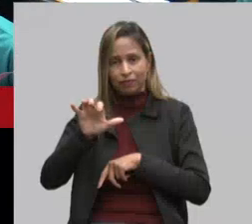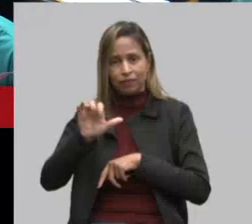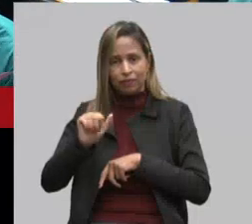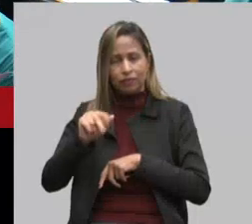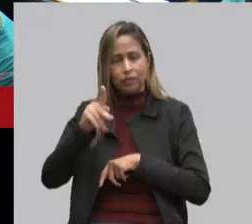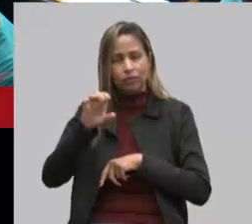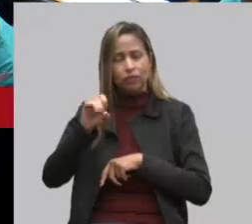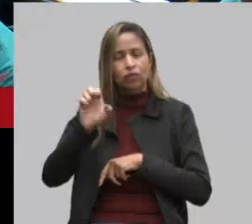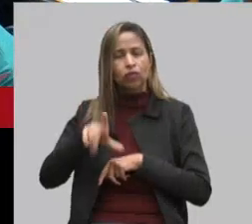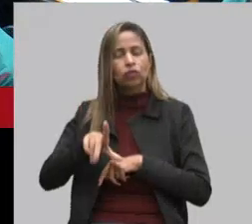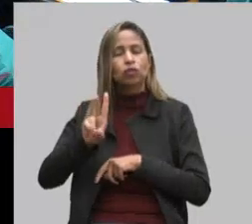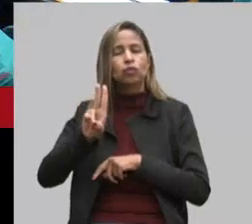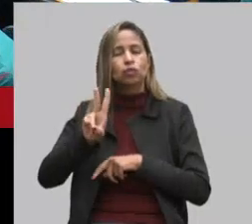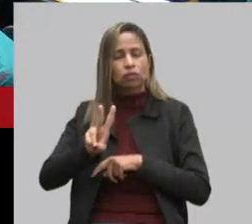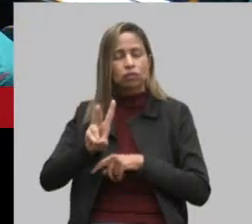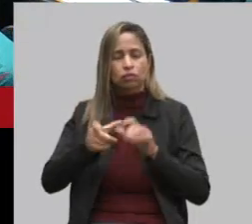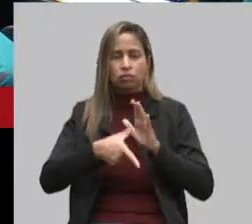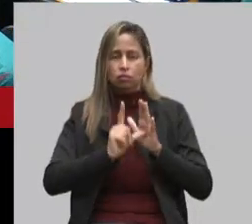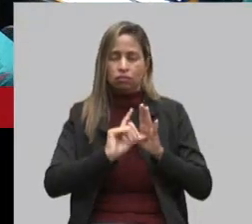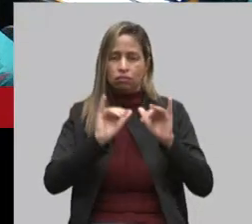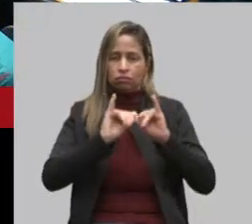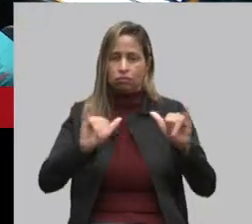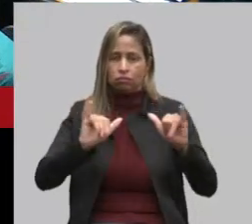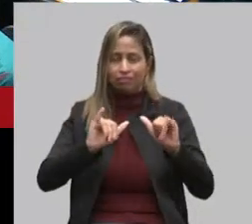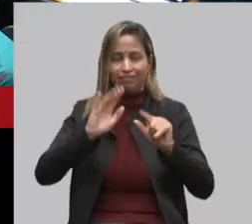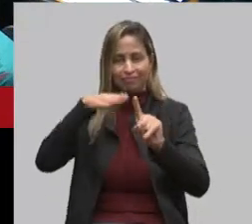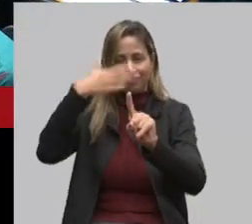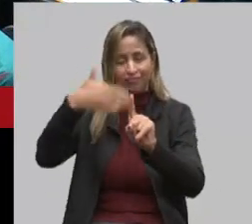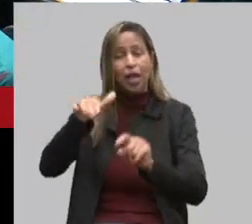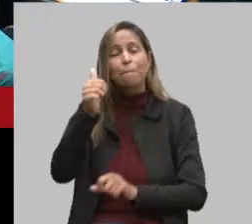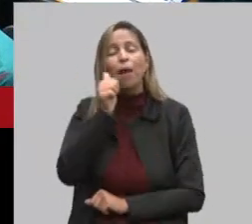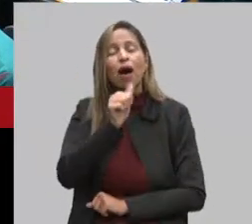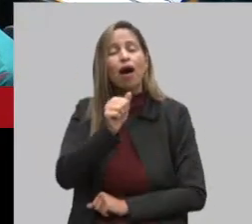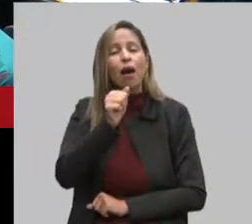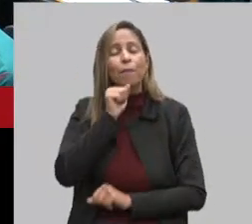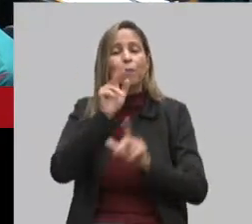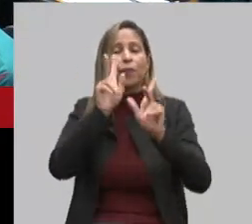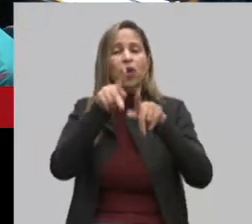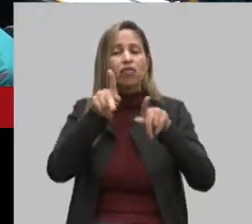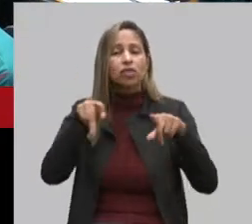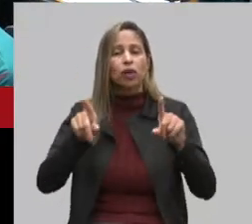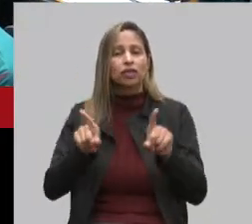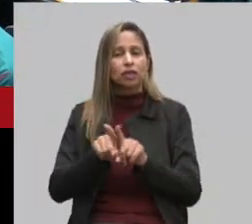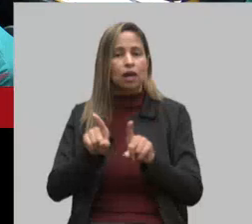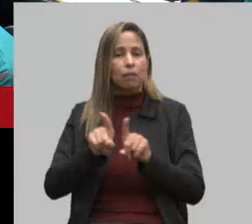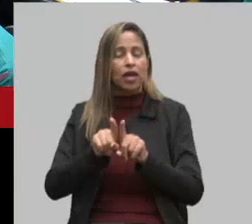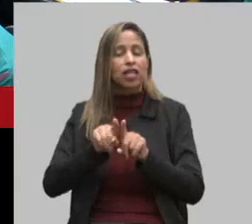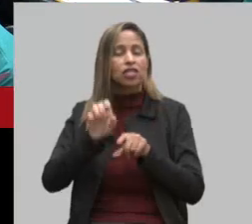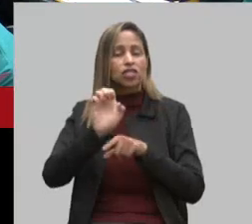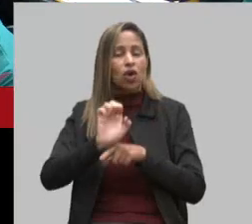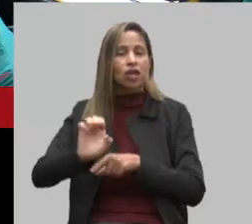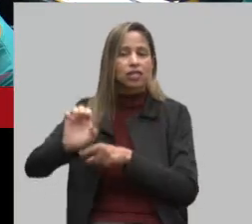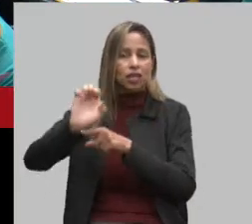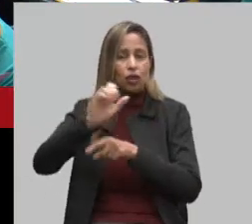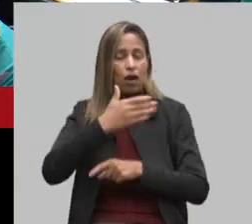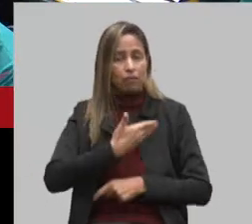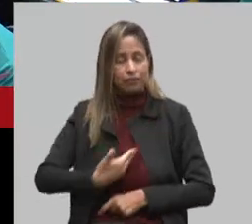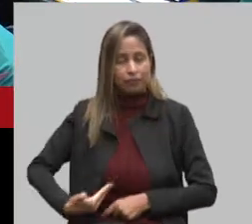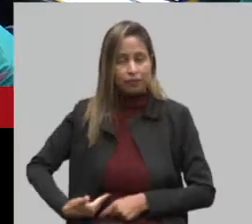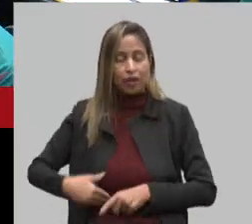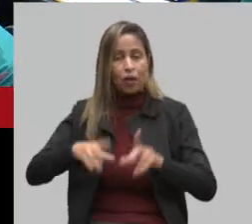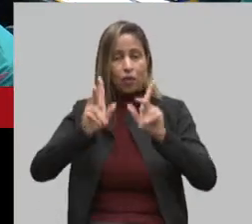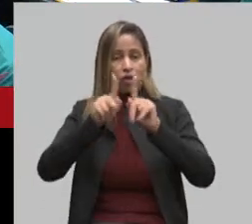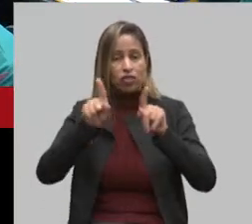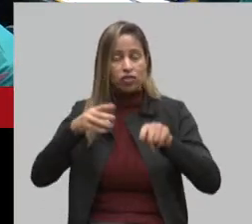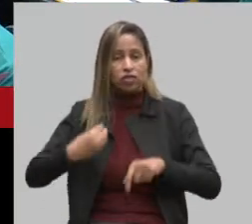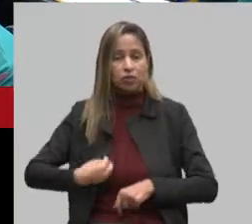2 e antes de começar eu gostaria de fazer uma homenagem à minha mãe professora também de Escola Estadual aos professores presentes aqui